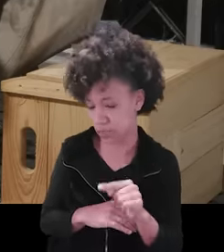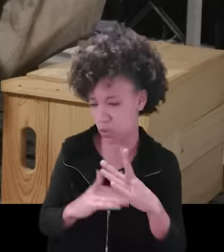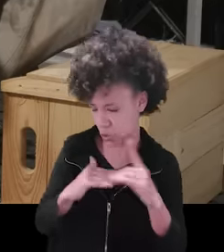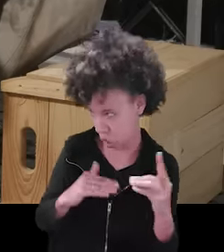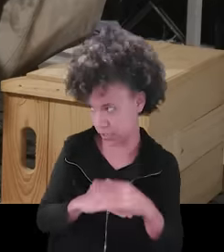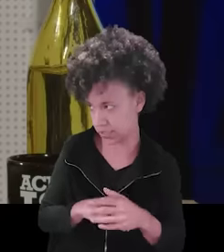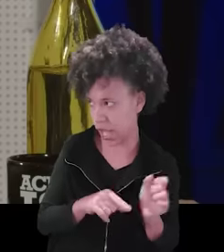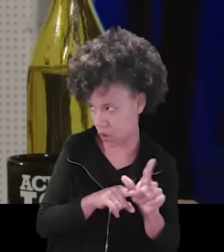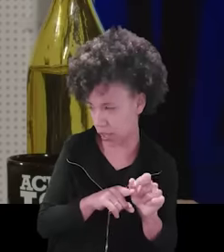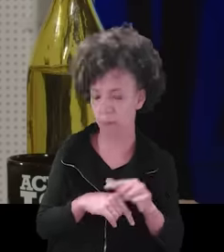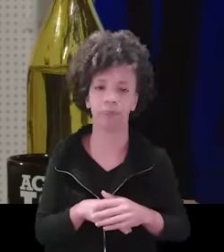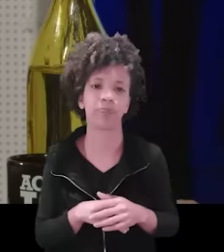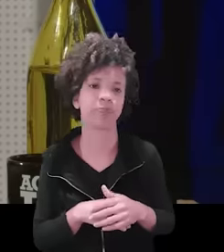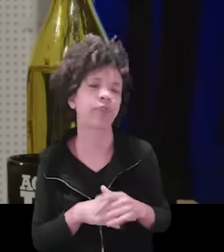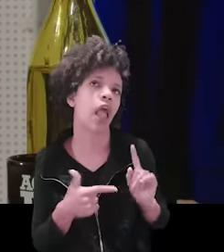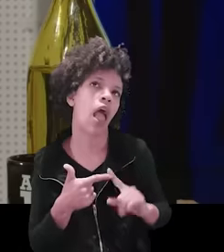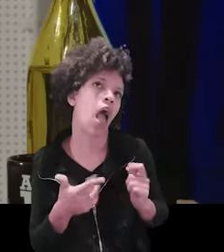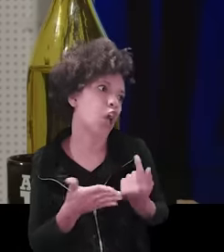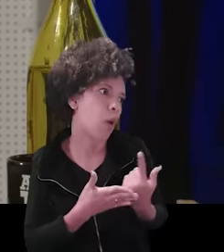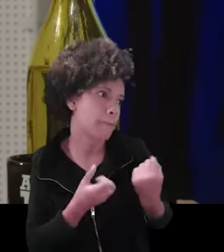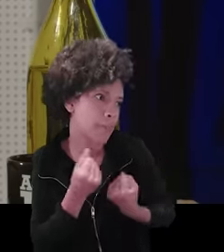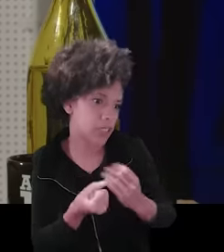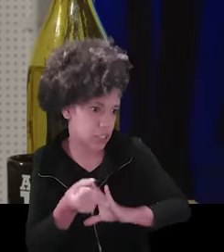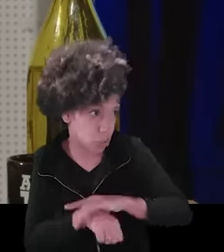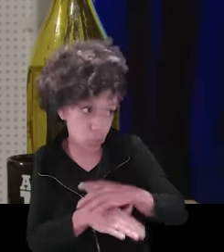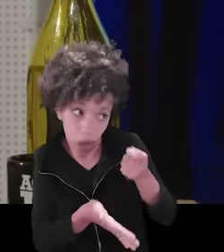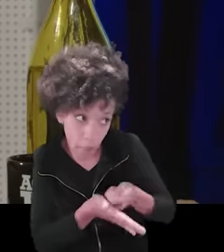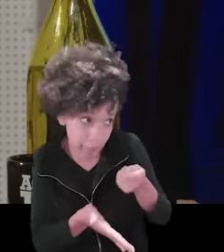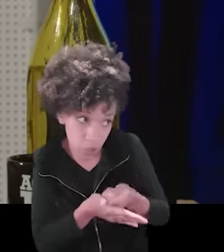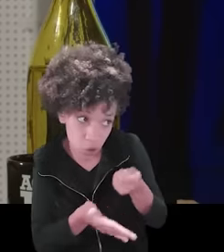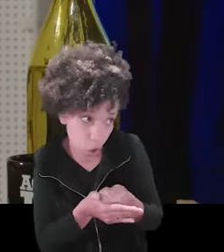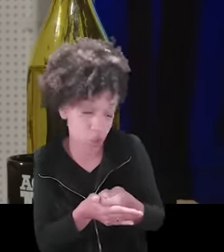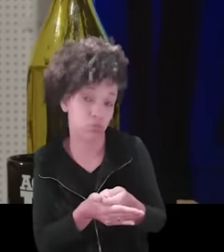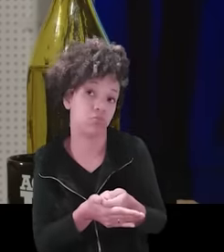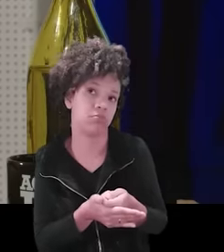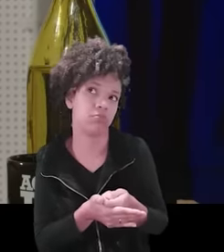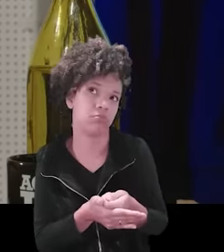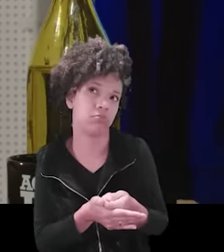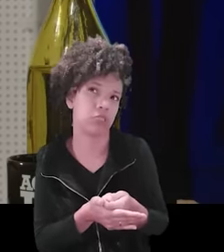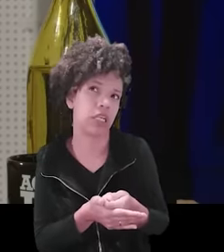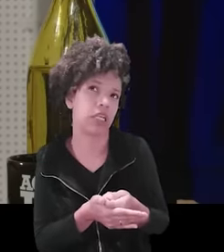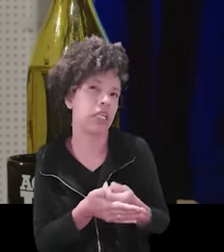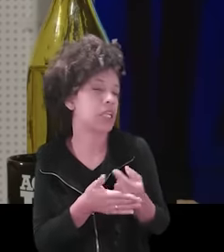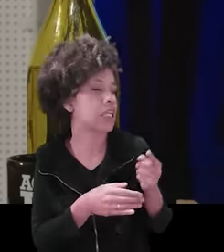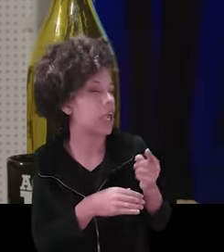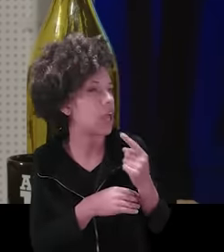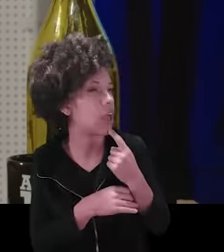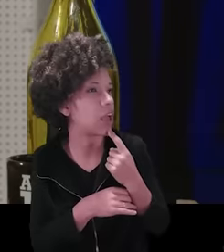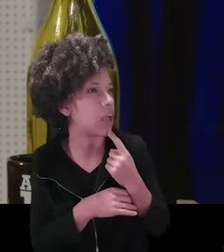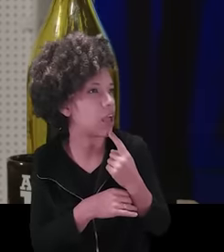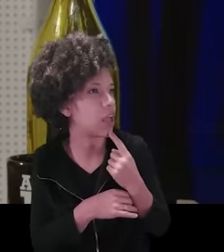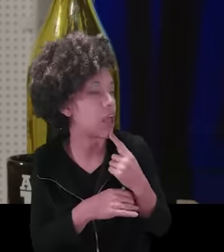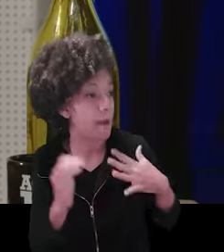2000 a compra de um carro já com seguro que segure lá é obrigatório é que é contra